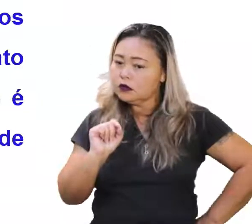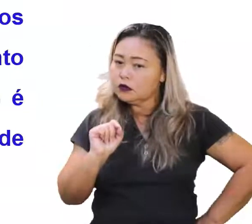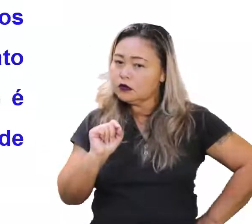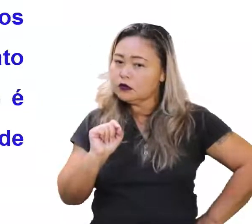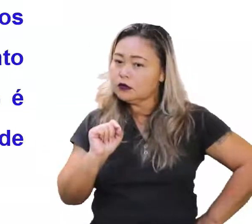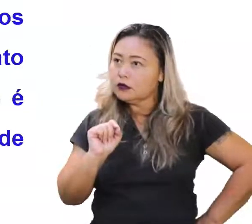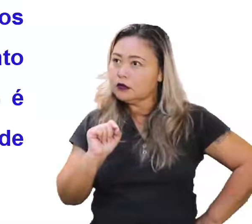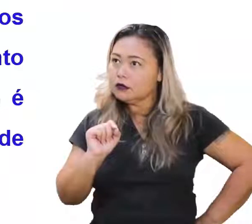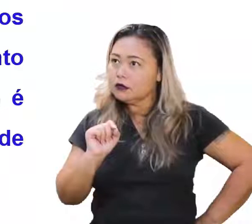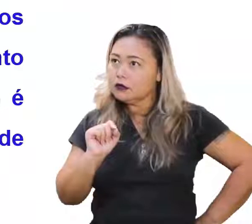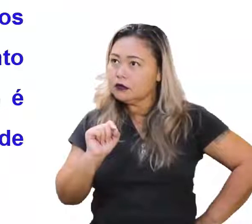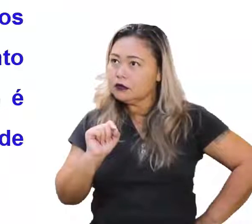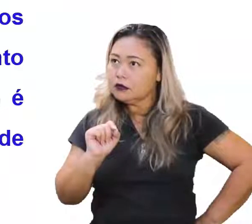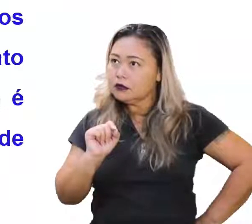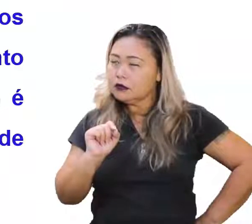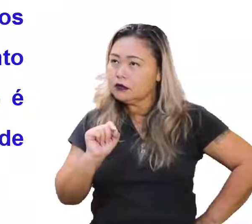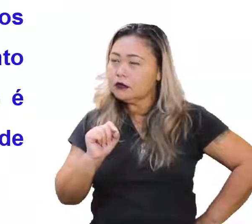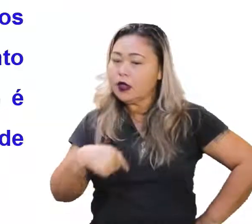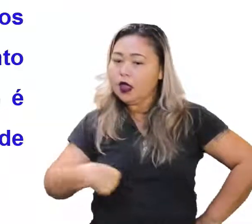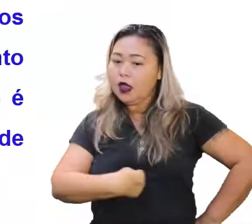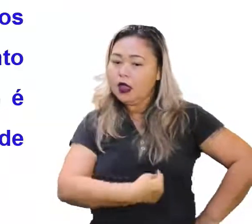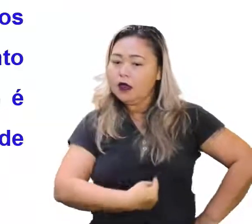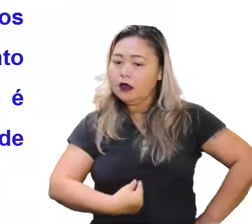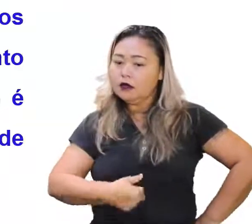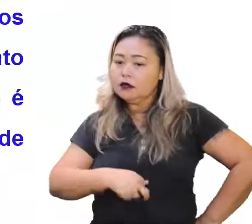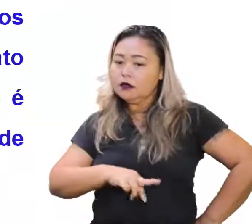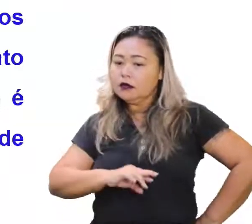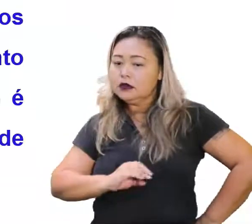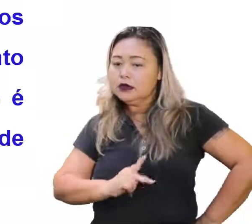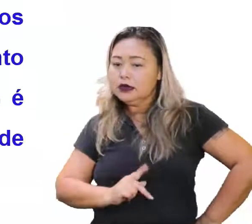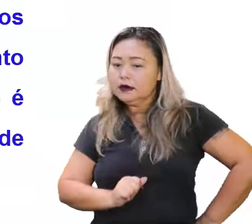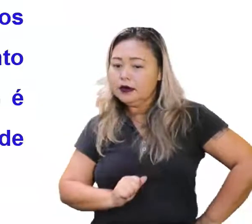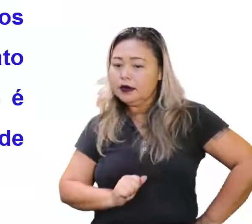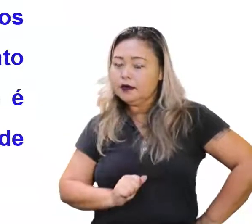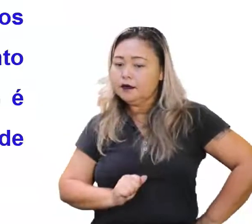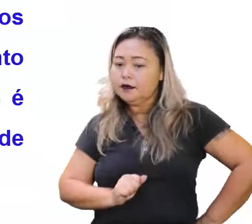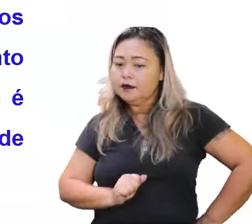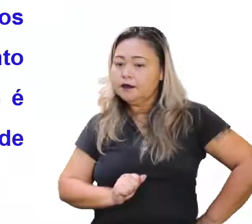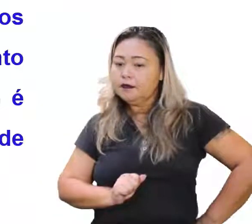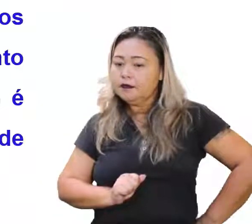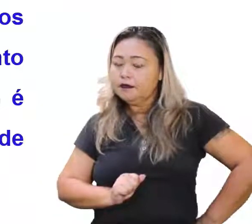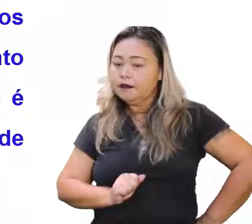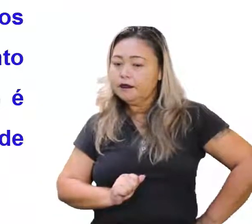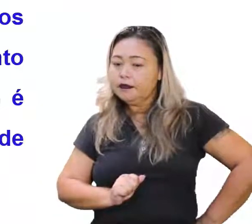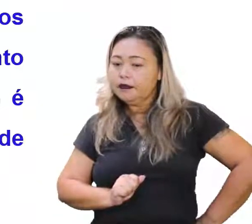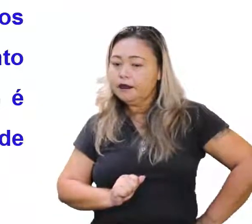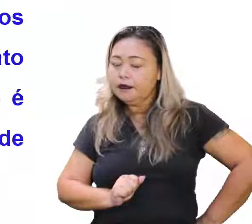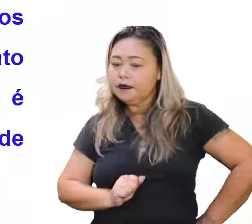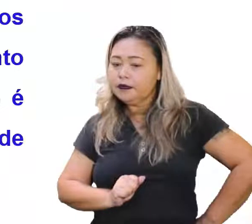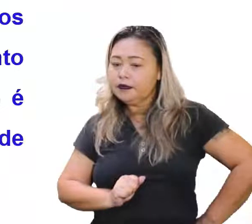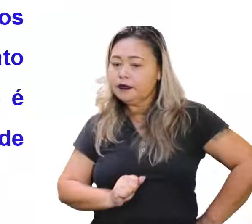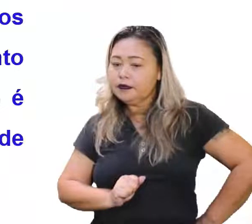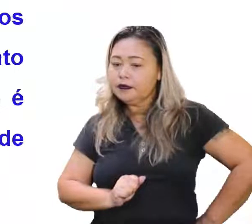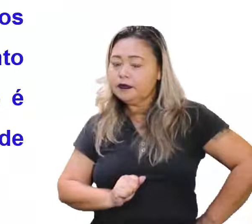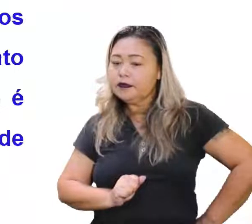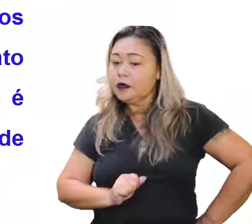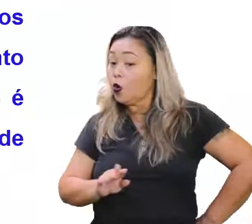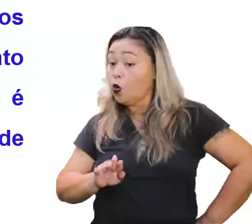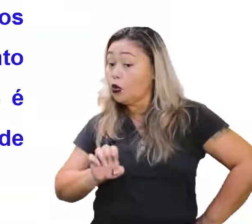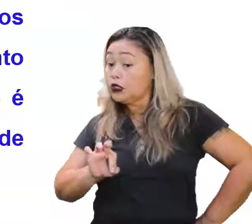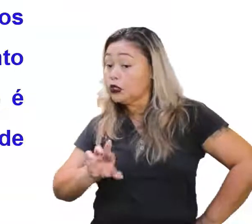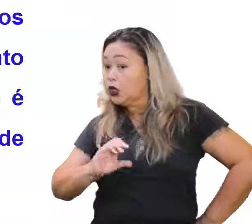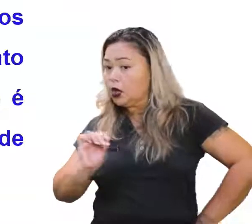sobre a tripa, que nós falamos sobre o esterco,